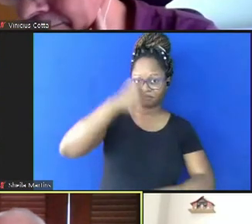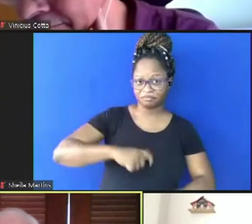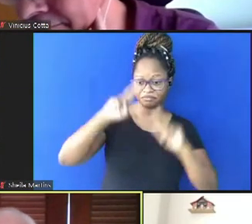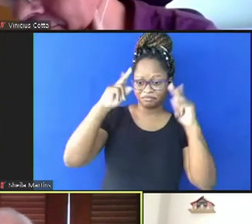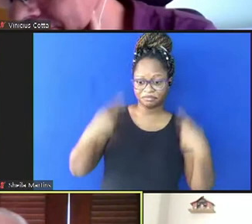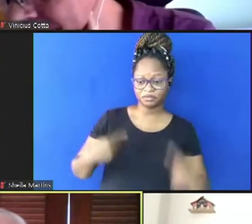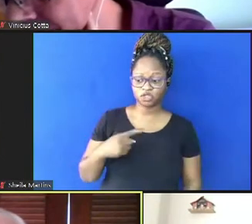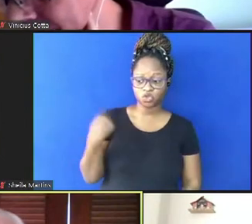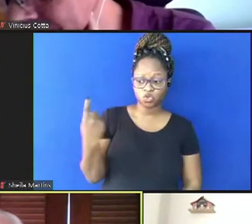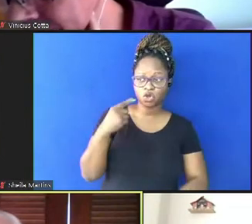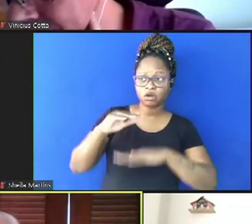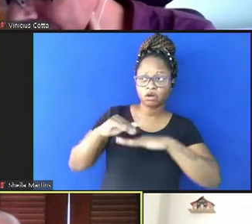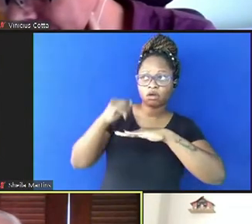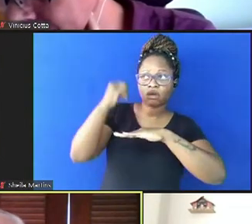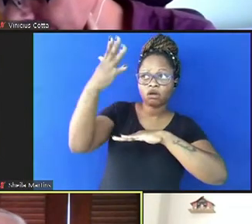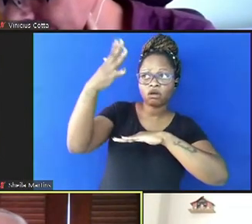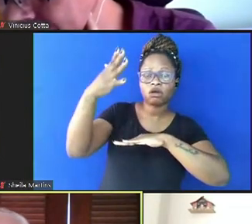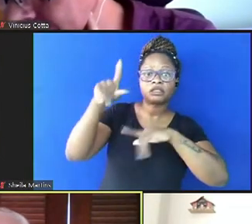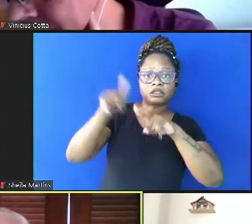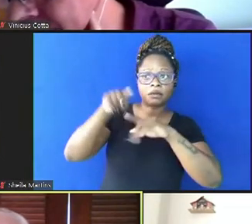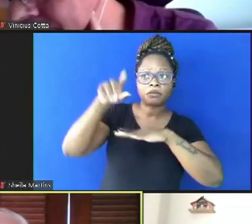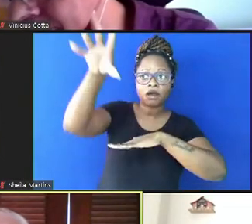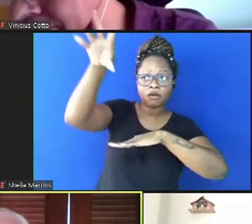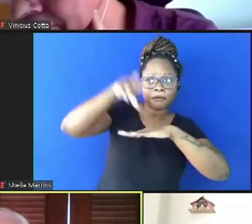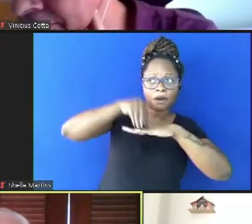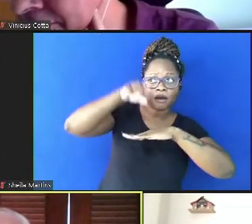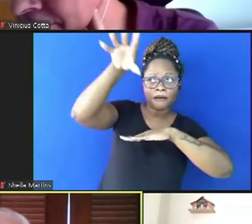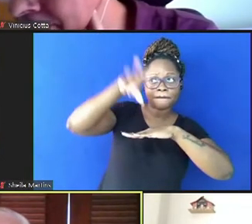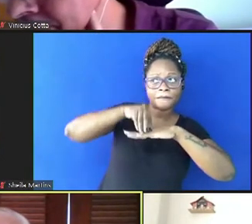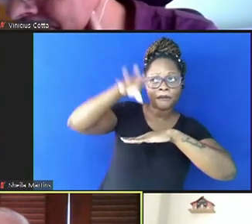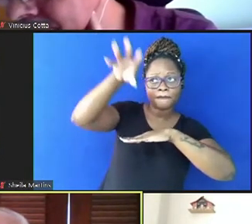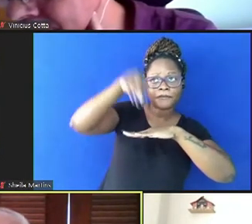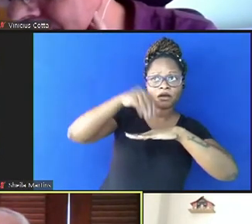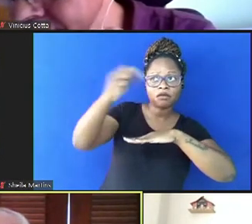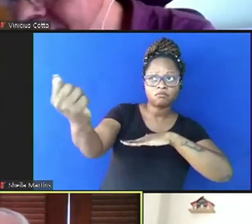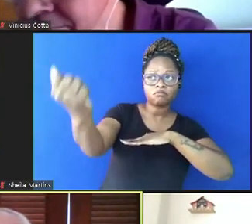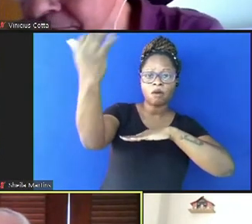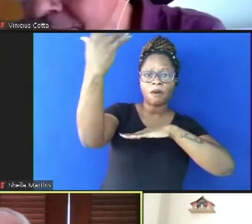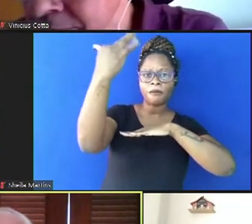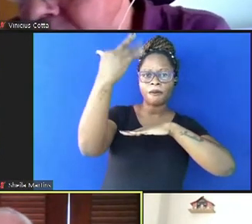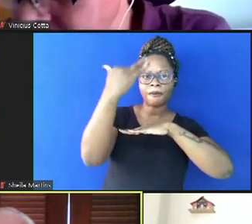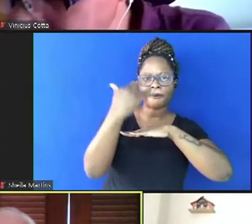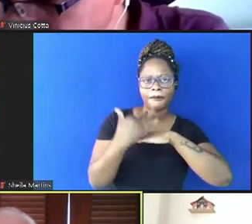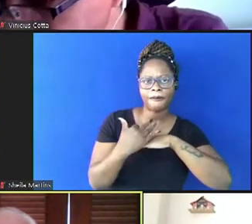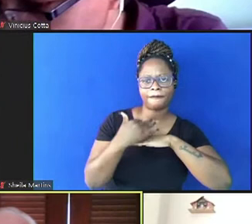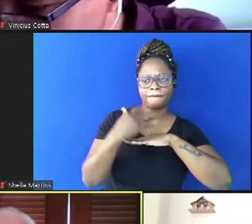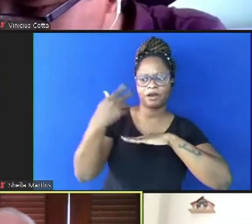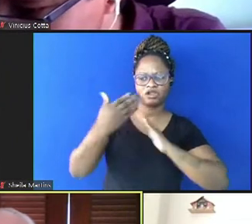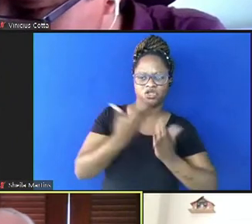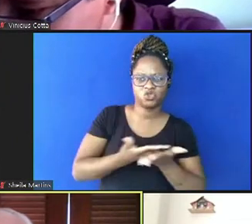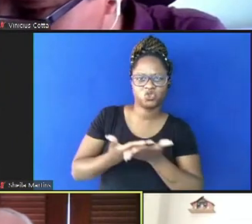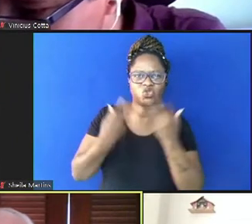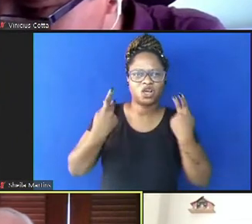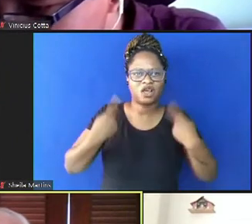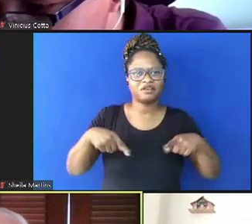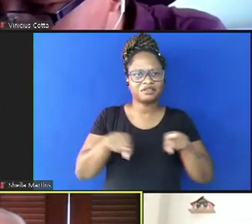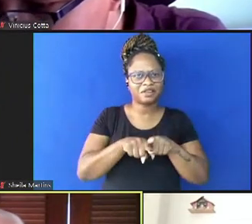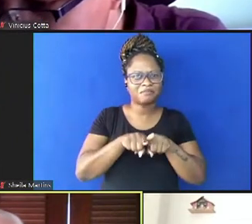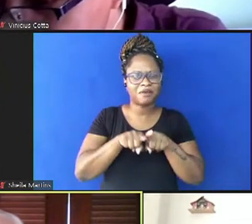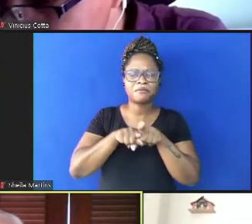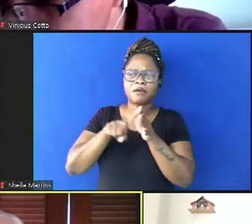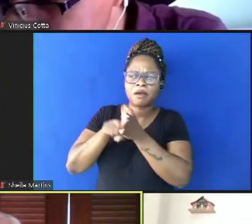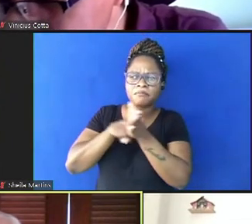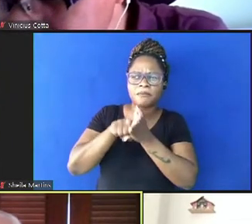do Brasil, quanto de inúmeros visitantes, de inúmeros estudantes, de inúmeros pesquisadores que